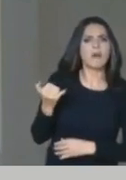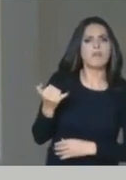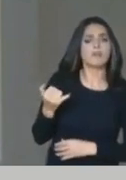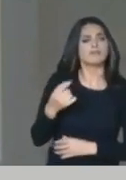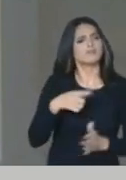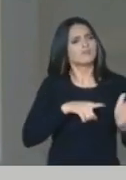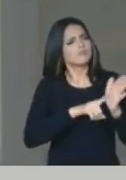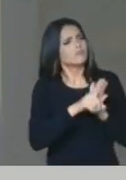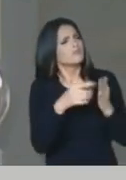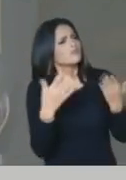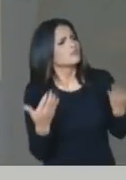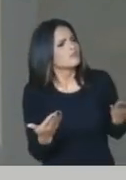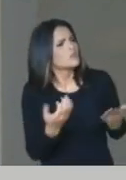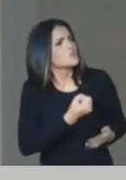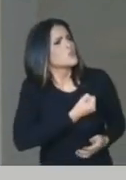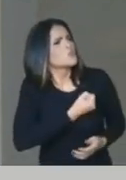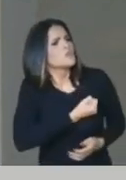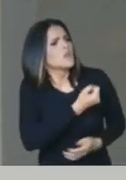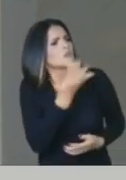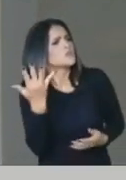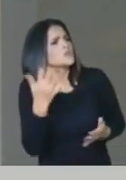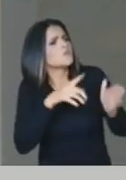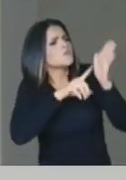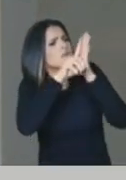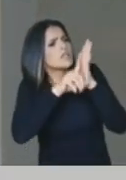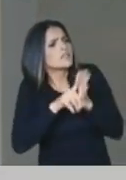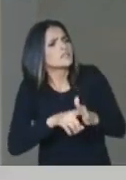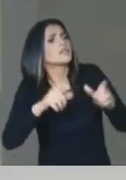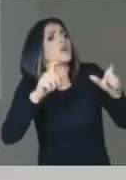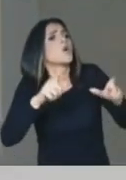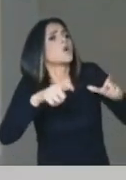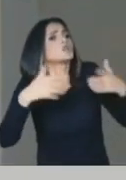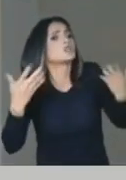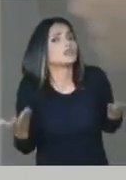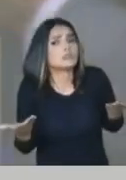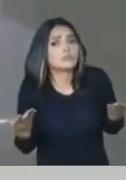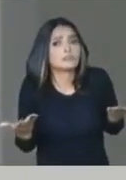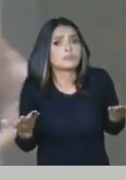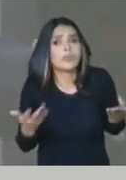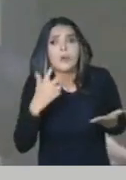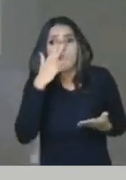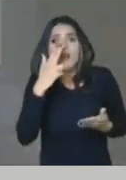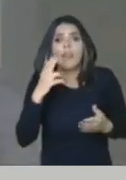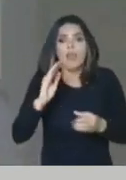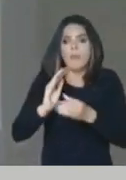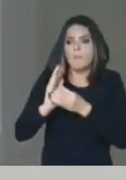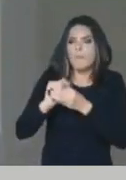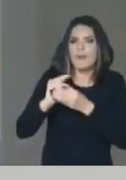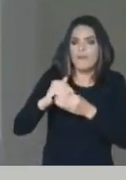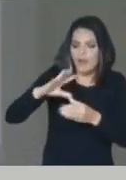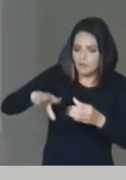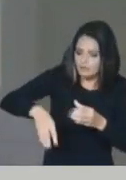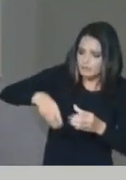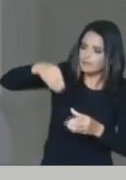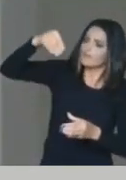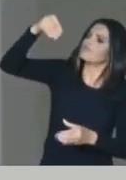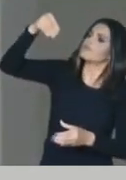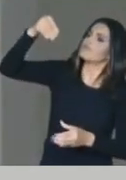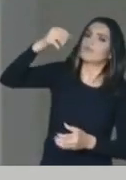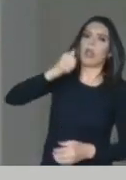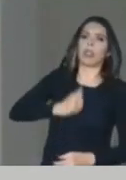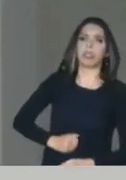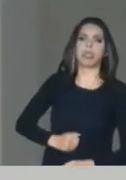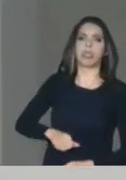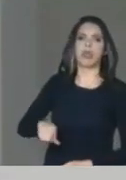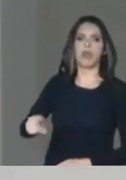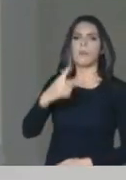eles tiram esses números, de onde tiram essas estatísticas. Parece que tiram da privada. Parece até o Lula,